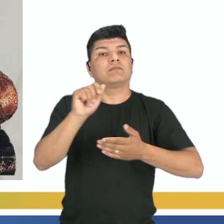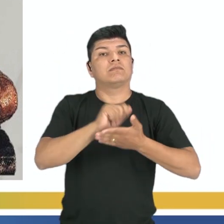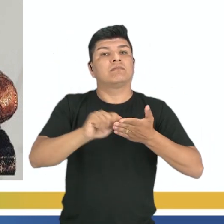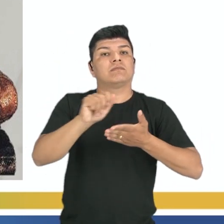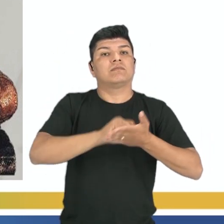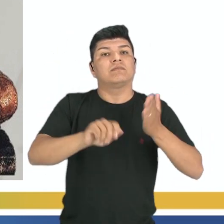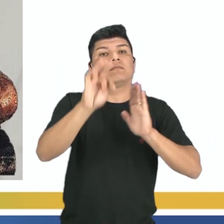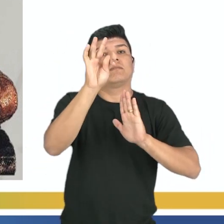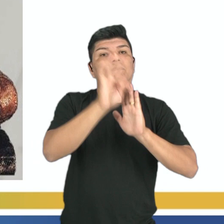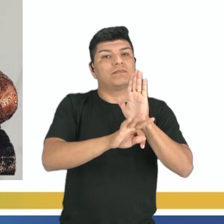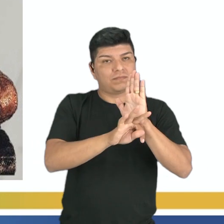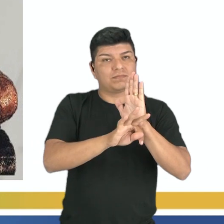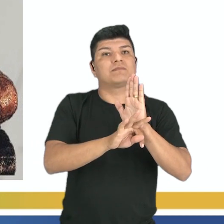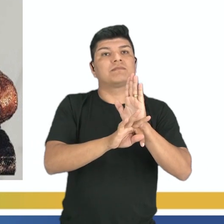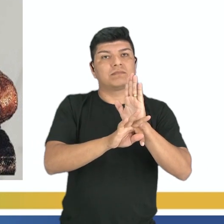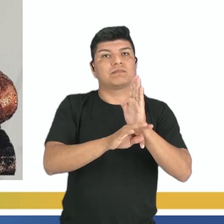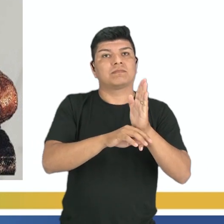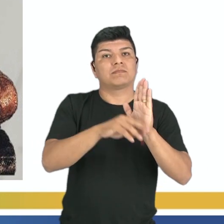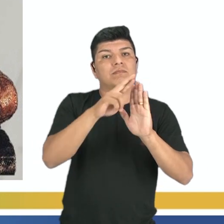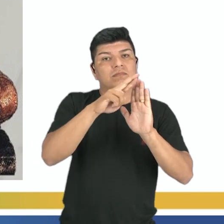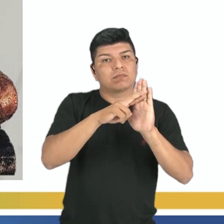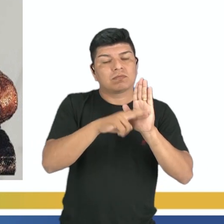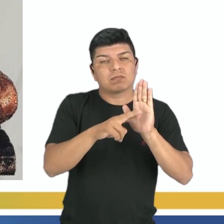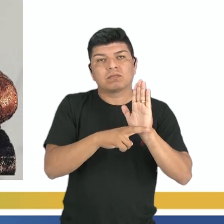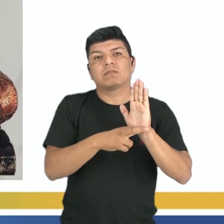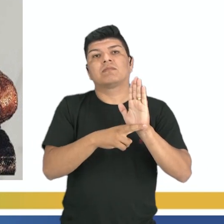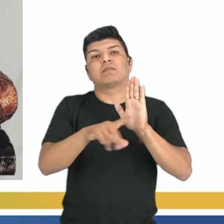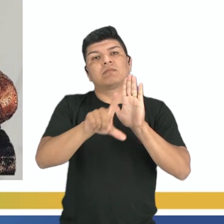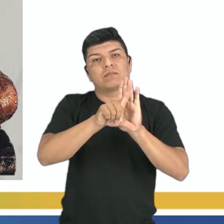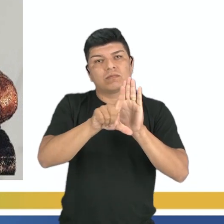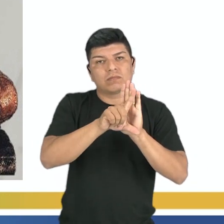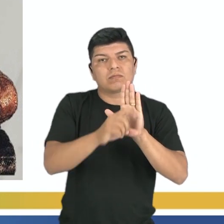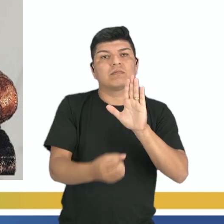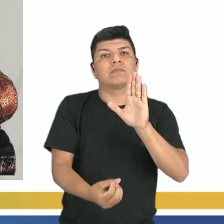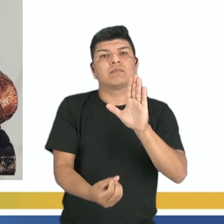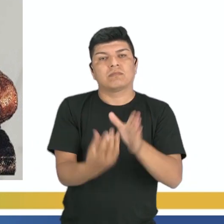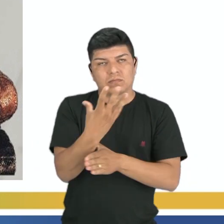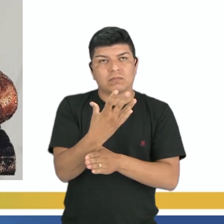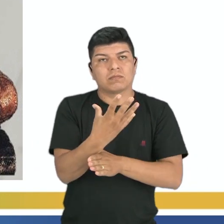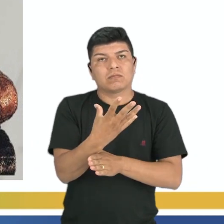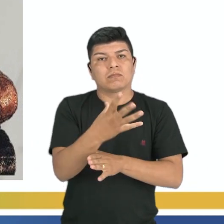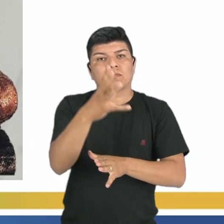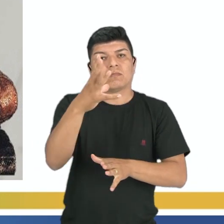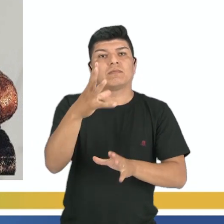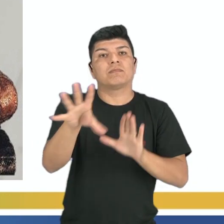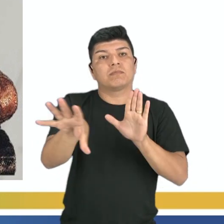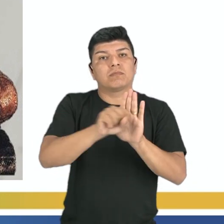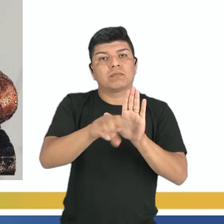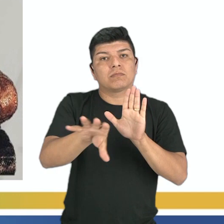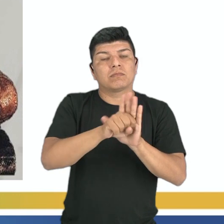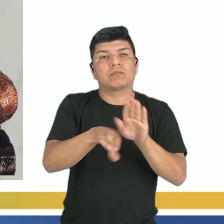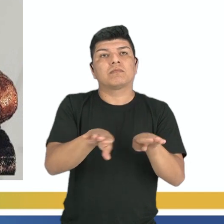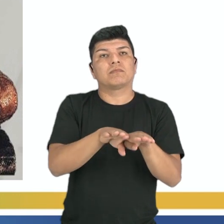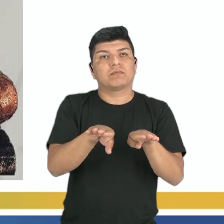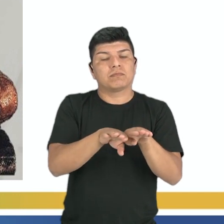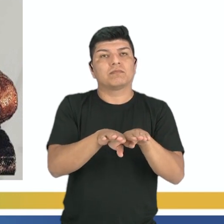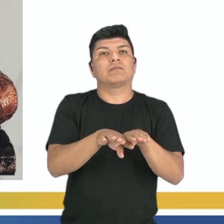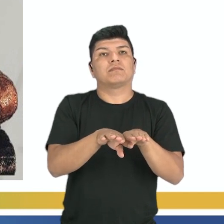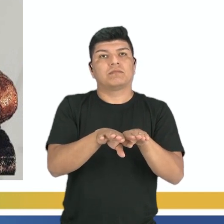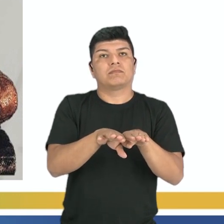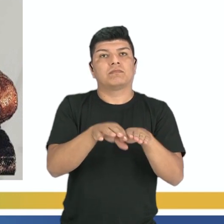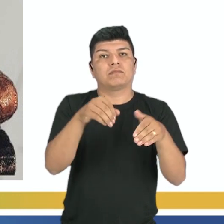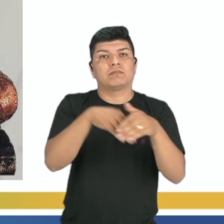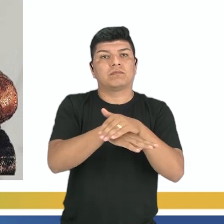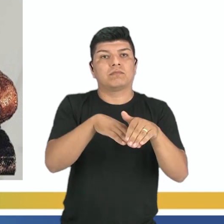os textos, registrar dados numéricos, redigir leis, tá? Copiar, né, e